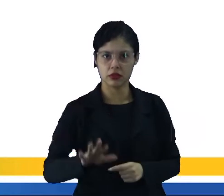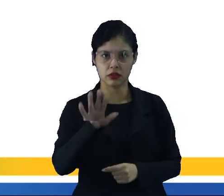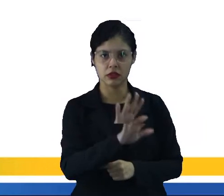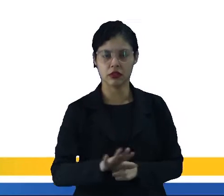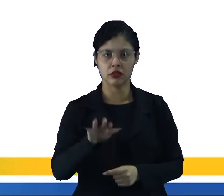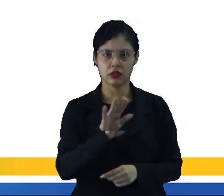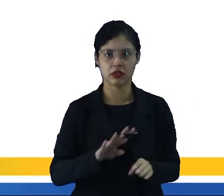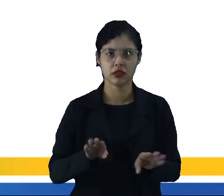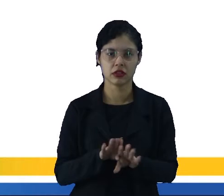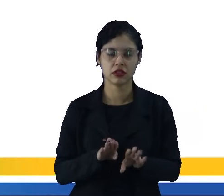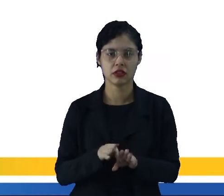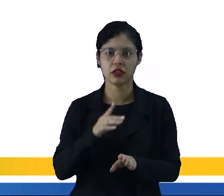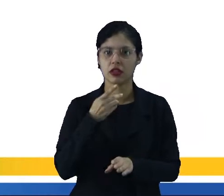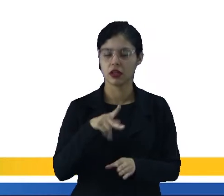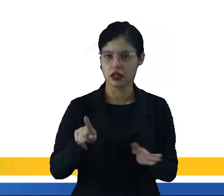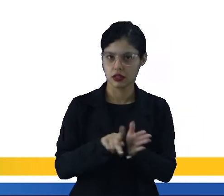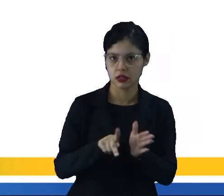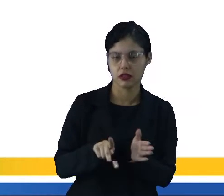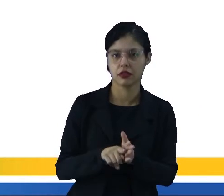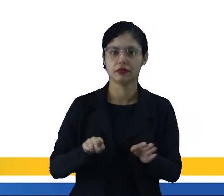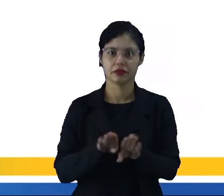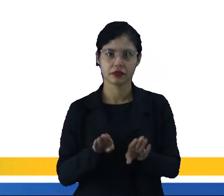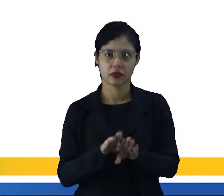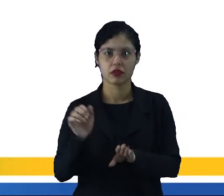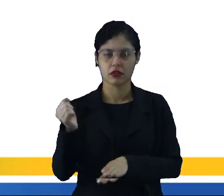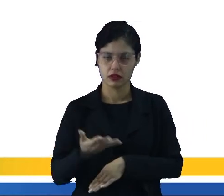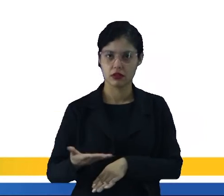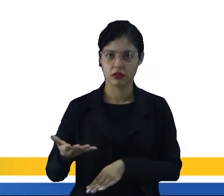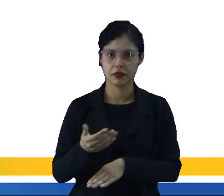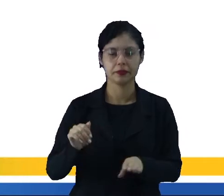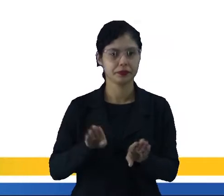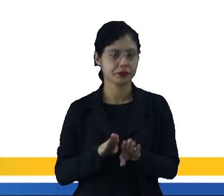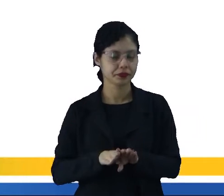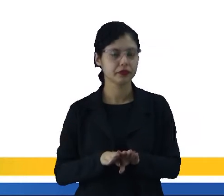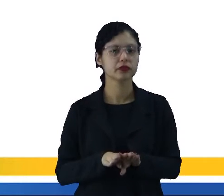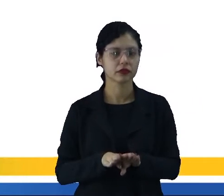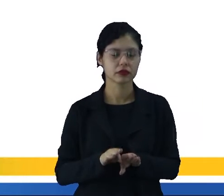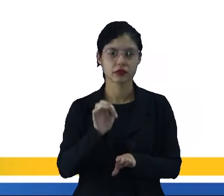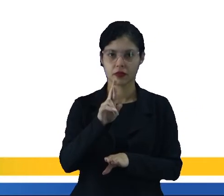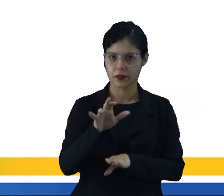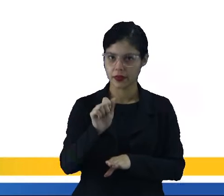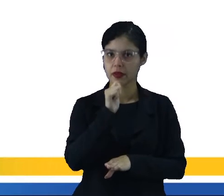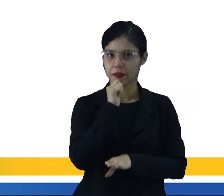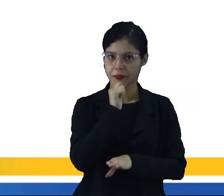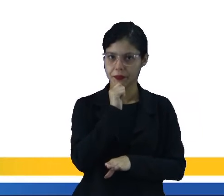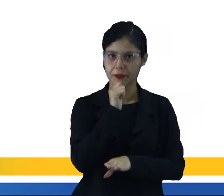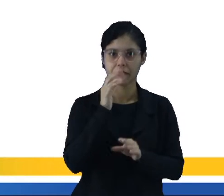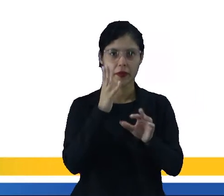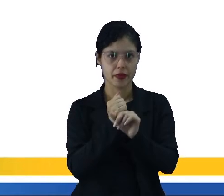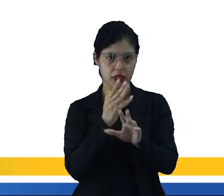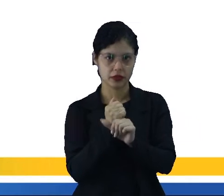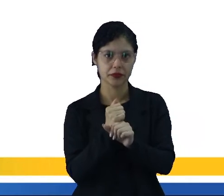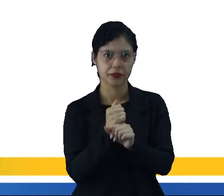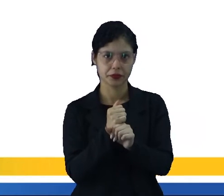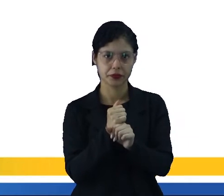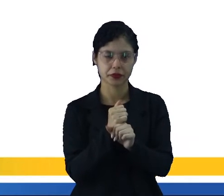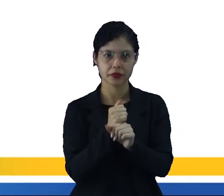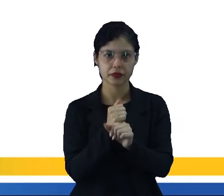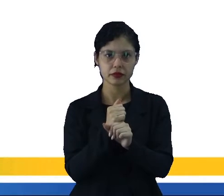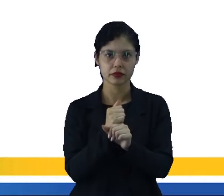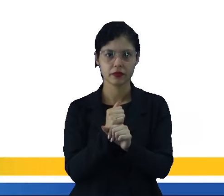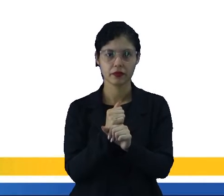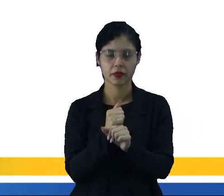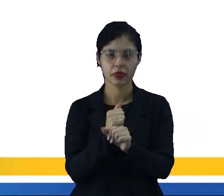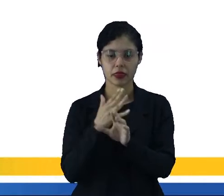área total ela é correspondente a área da base mais a soma das